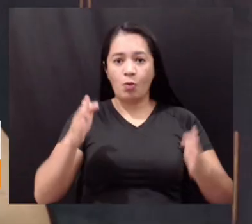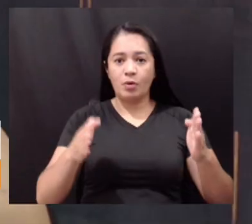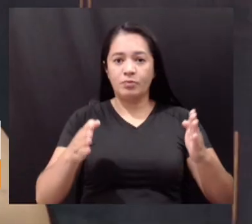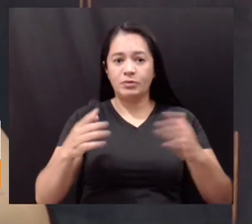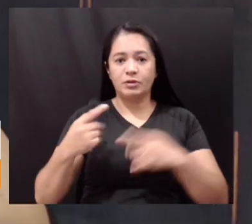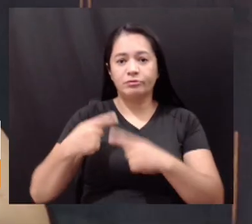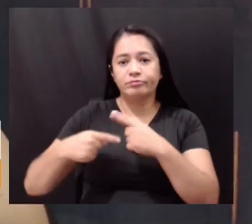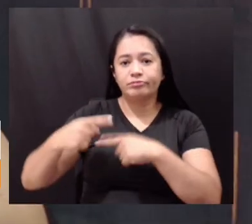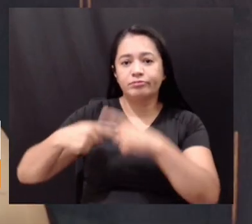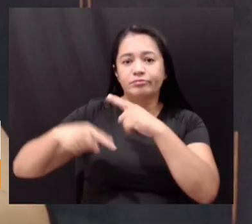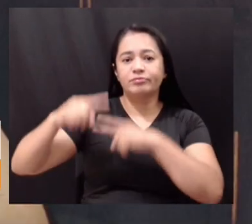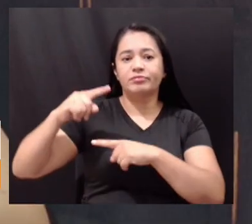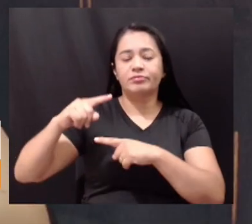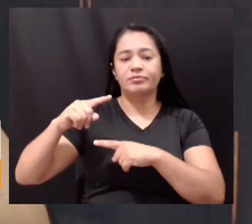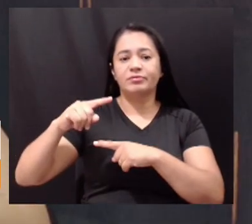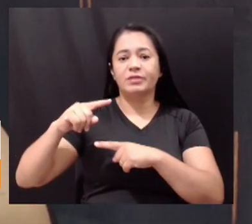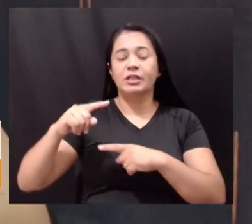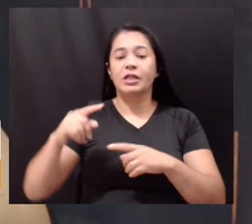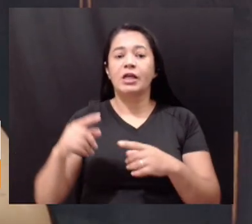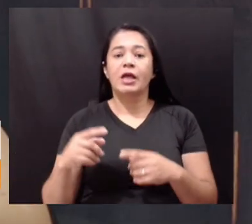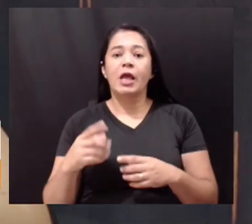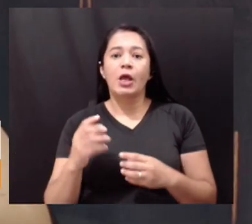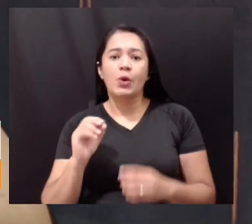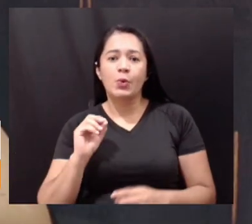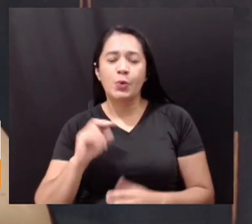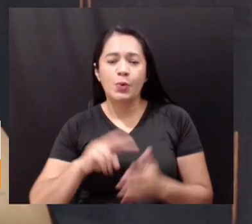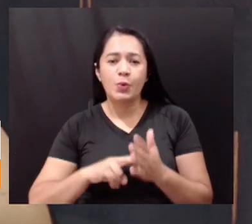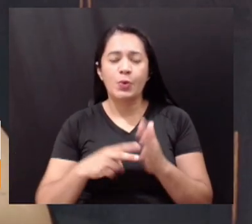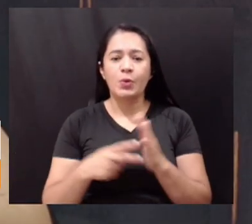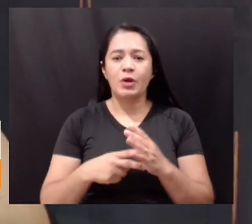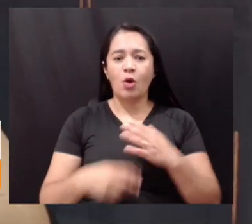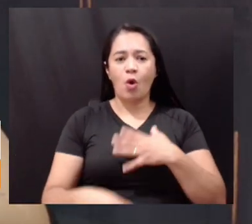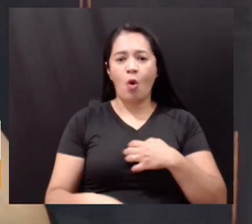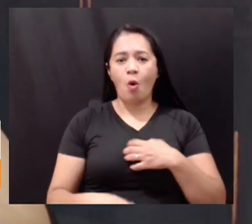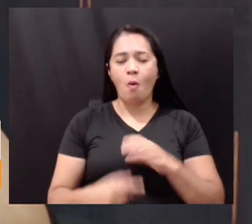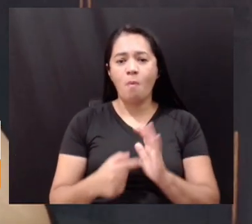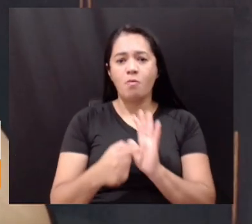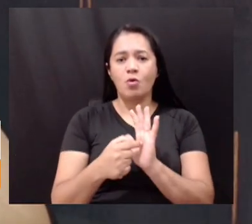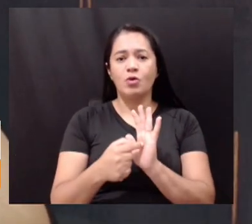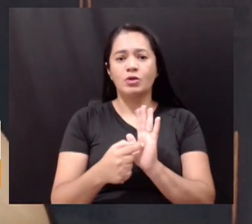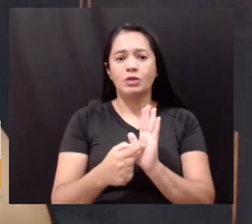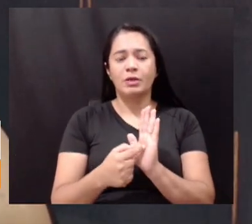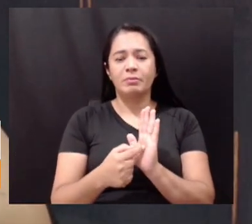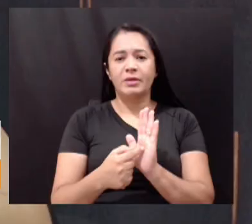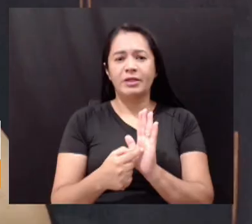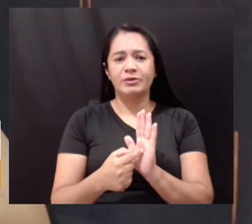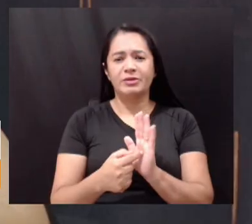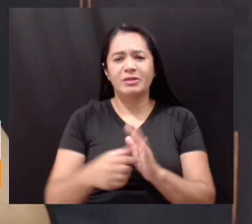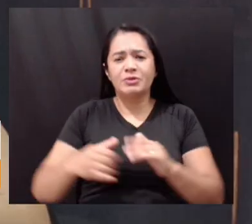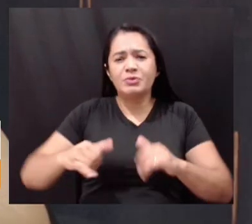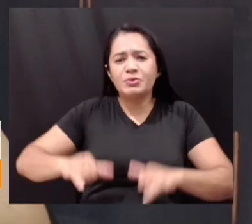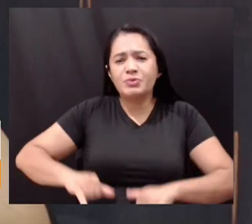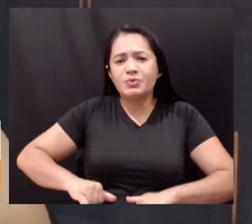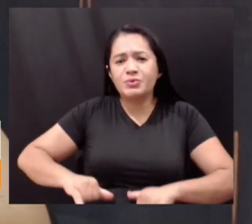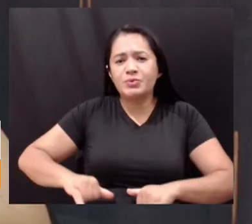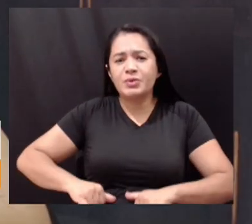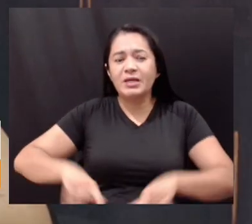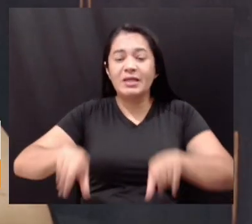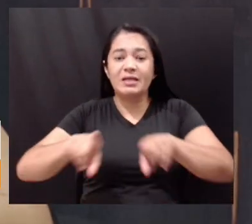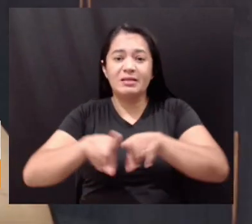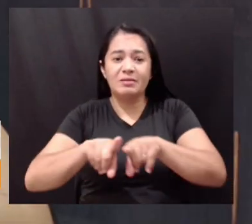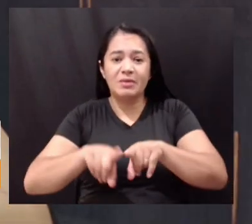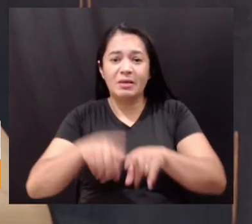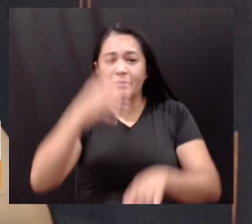tendências de comportamento que trazem muito sofrimento, né, para quem convive e também Uhum. para quem está vivendo,